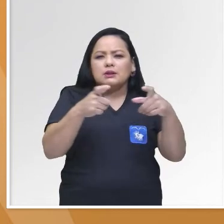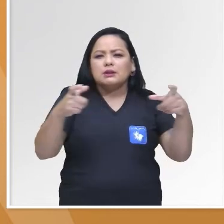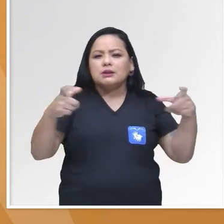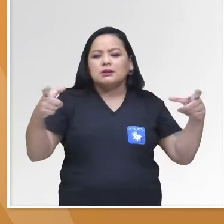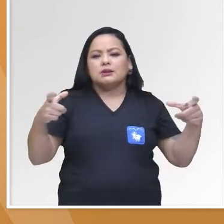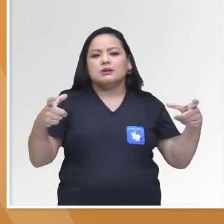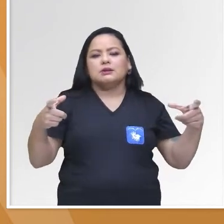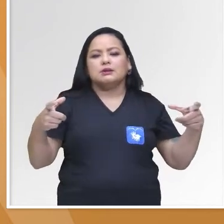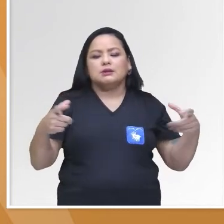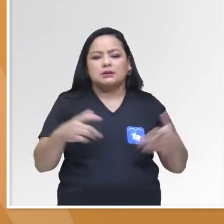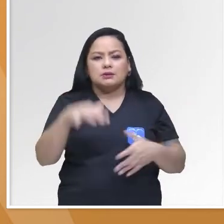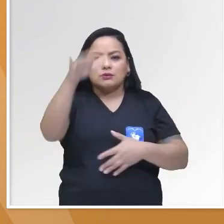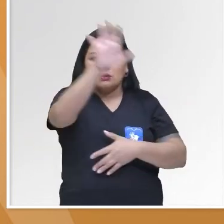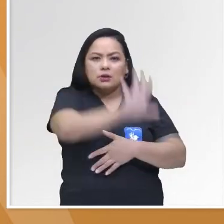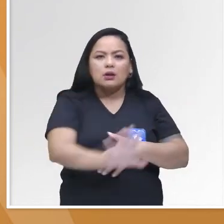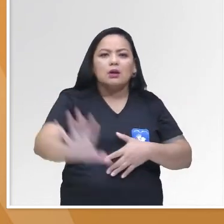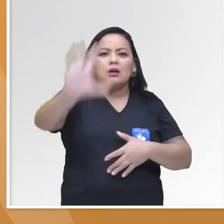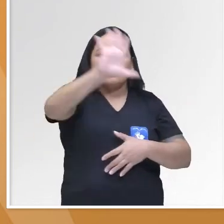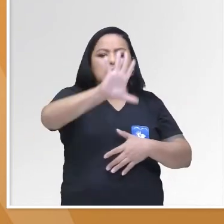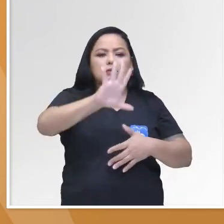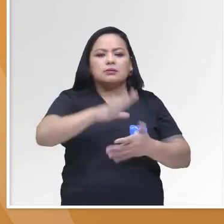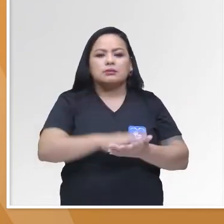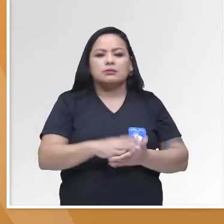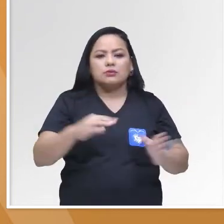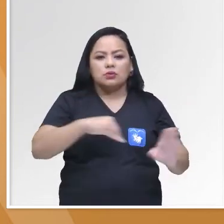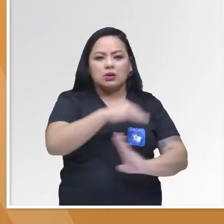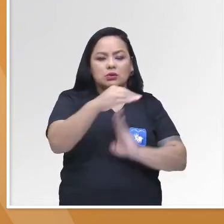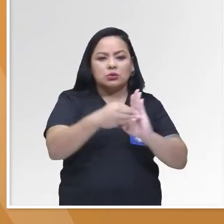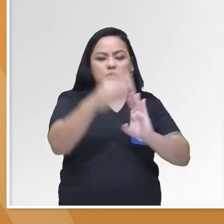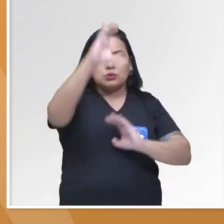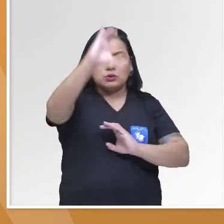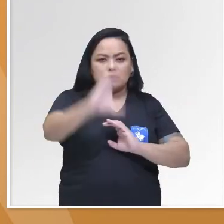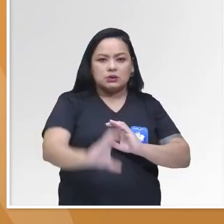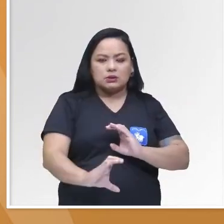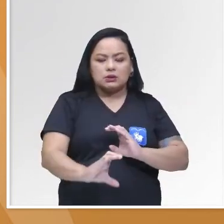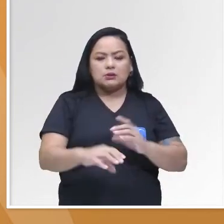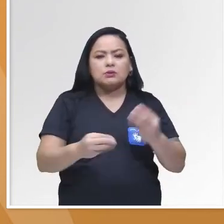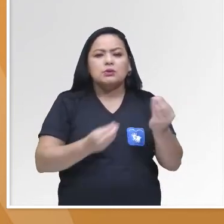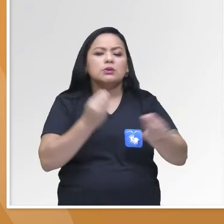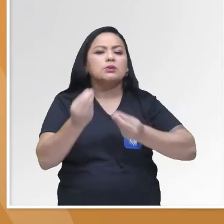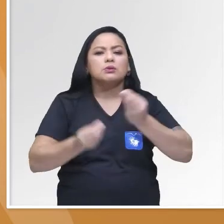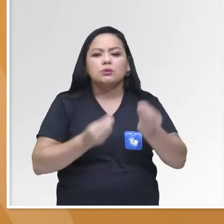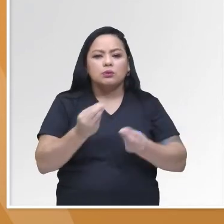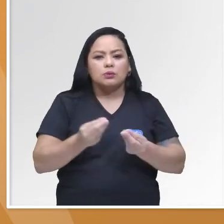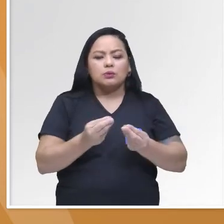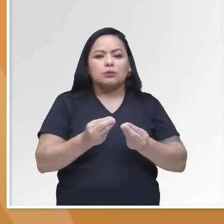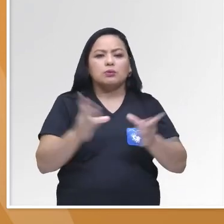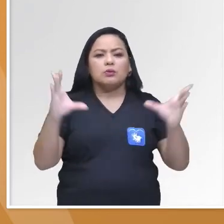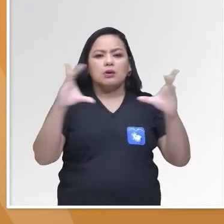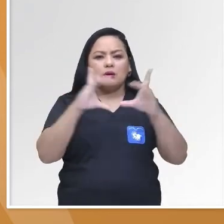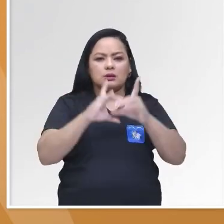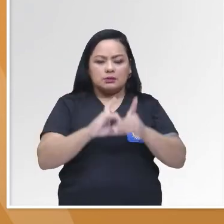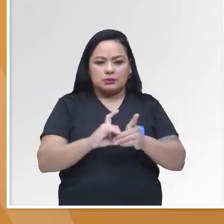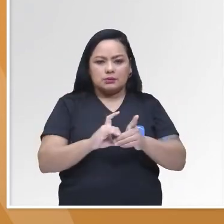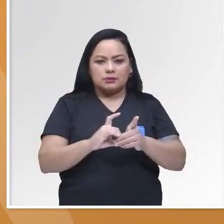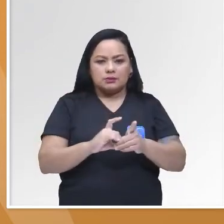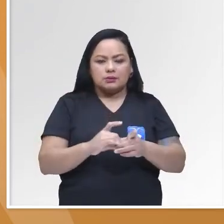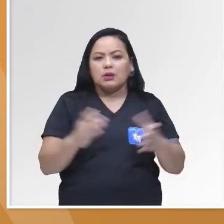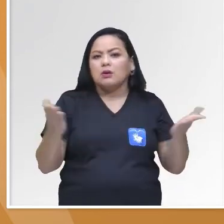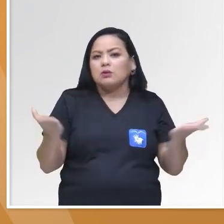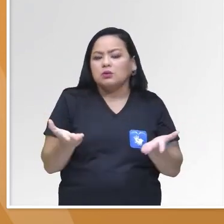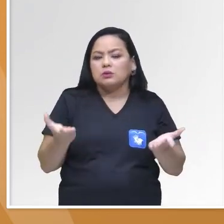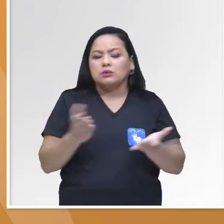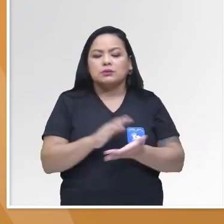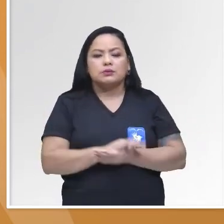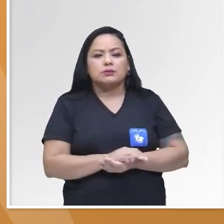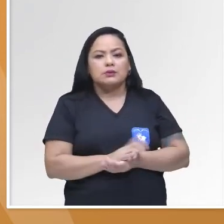se ampliando a todos os cidadãos. E como é a democracia nos dias de hoje?